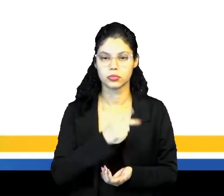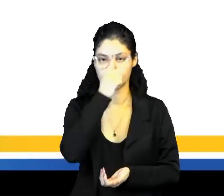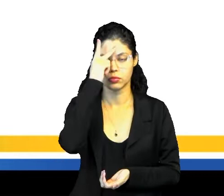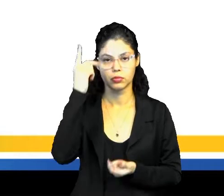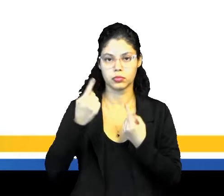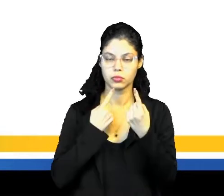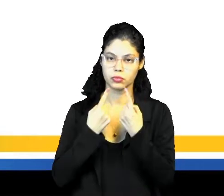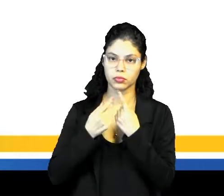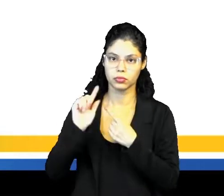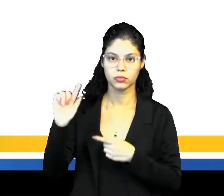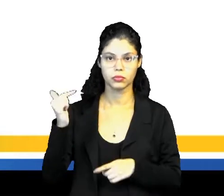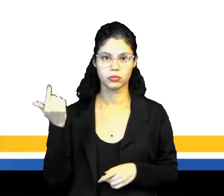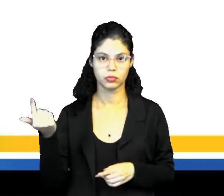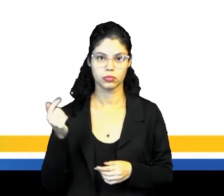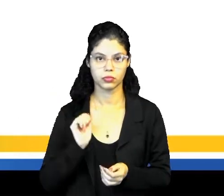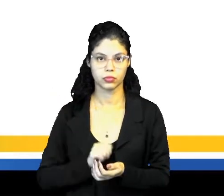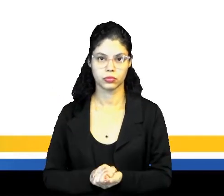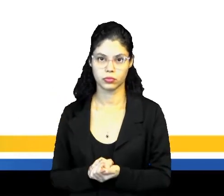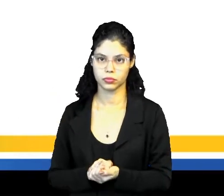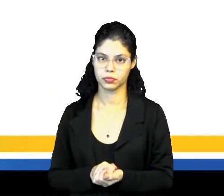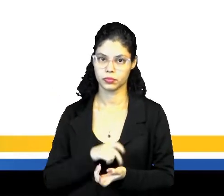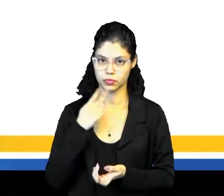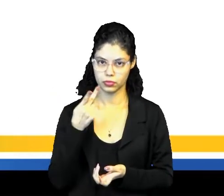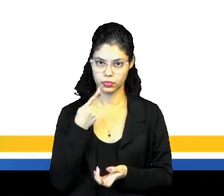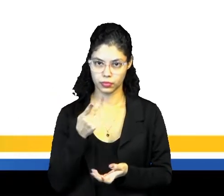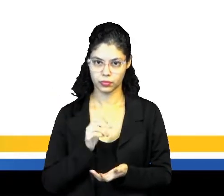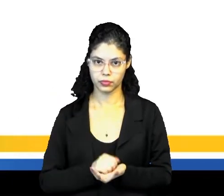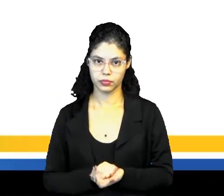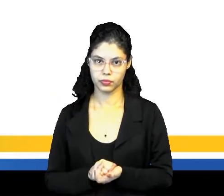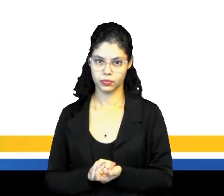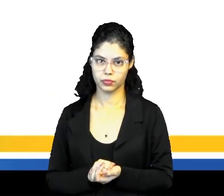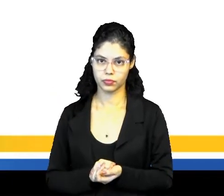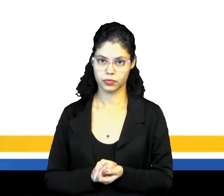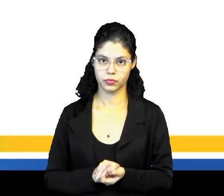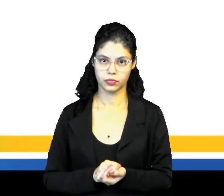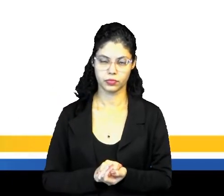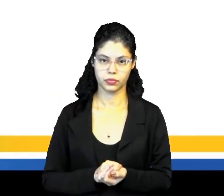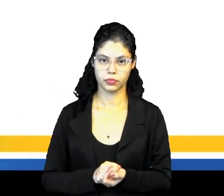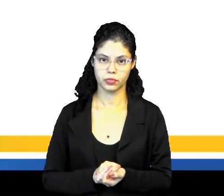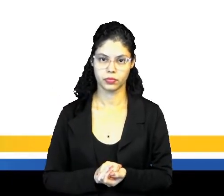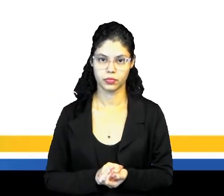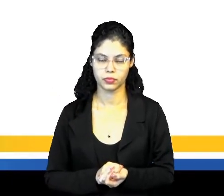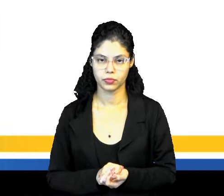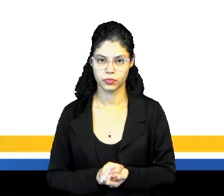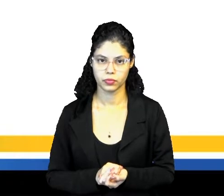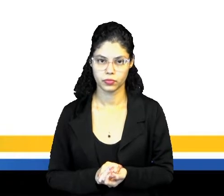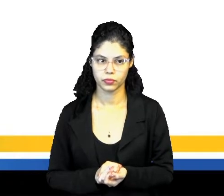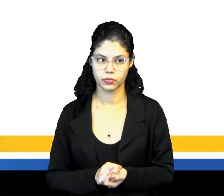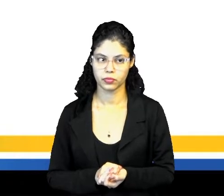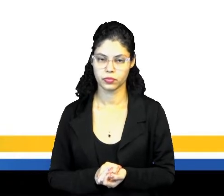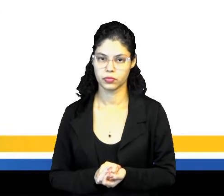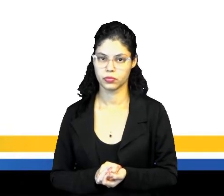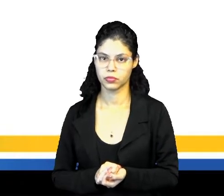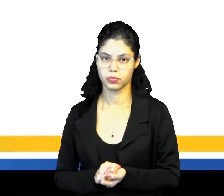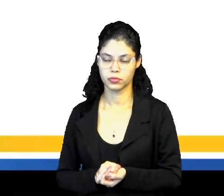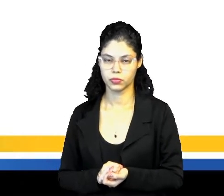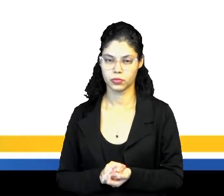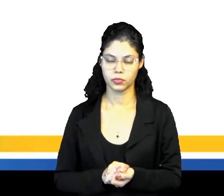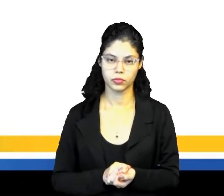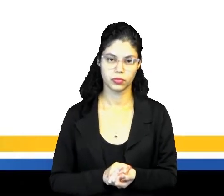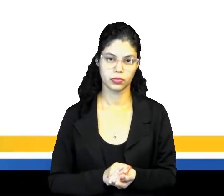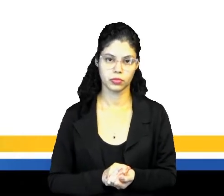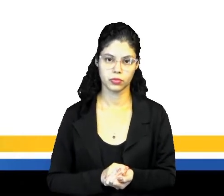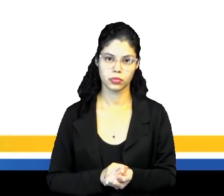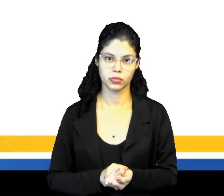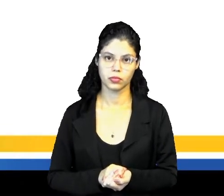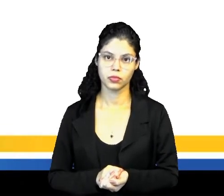pessoa conversando com a outra e ela diz: We expected things to improve after we took over the